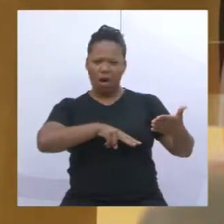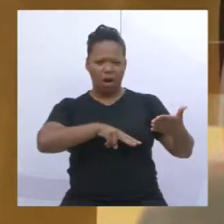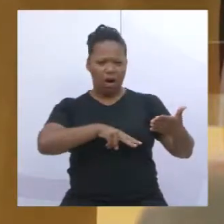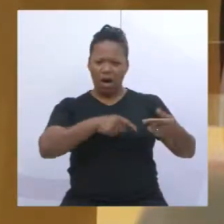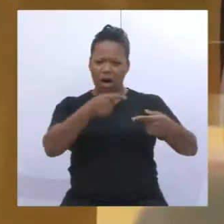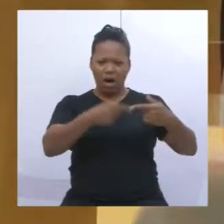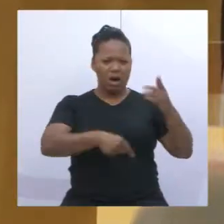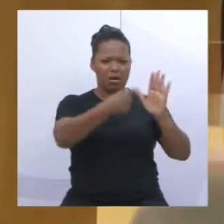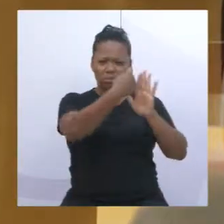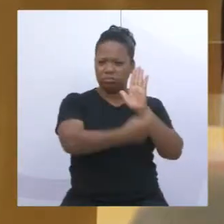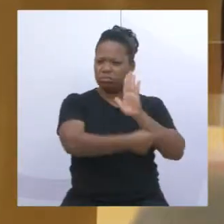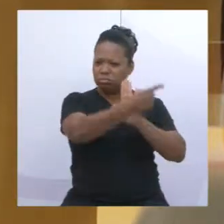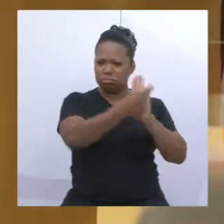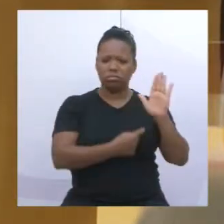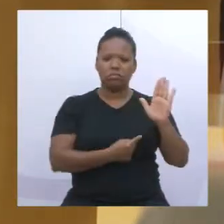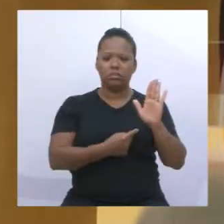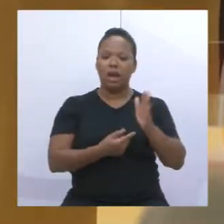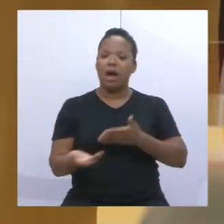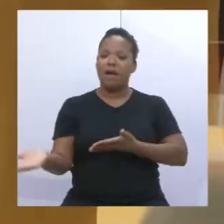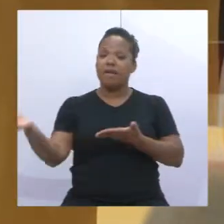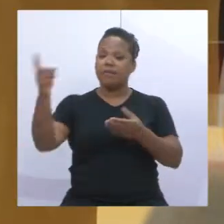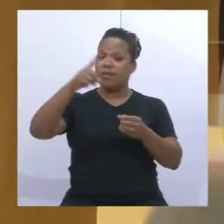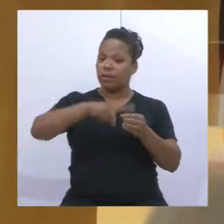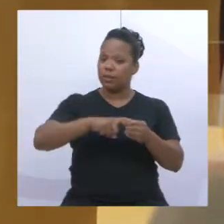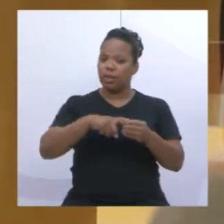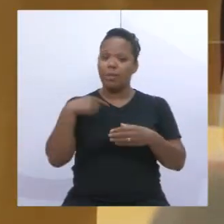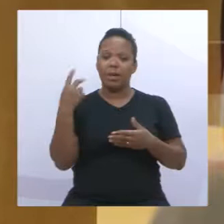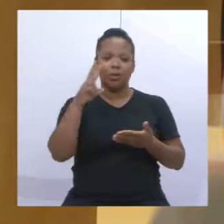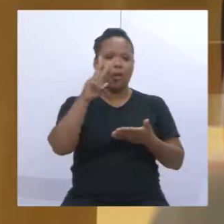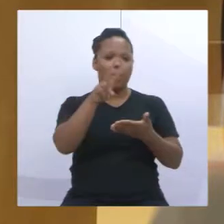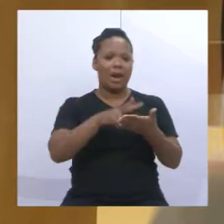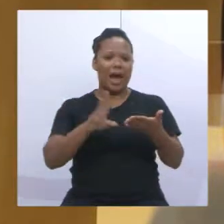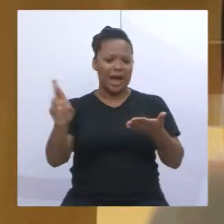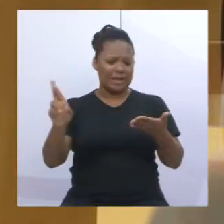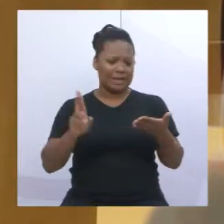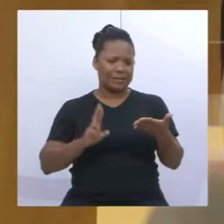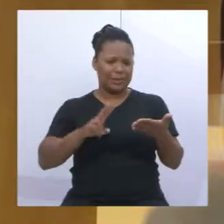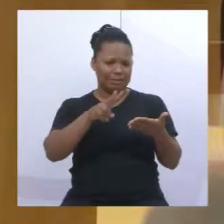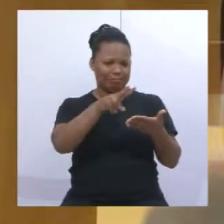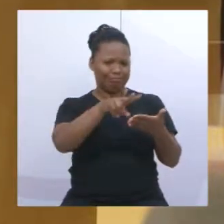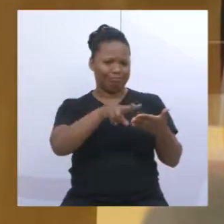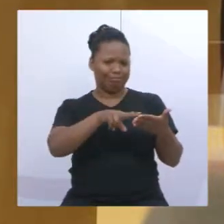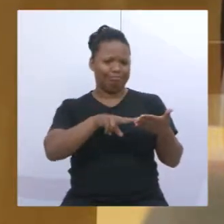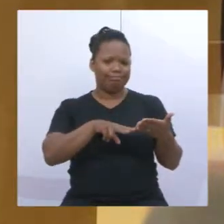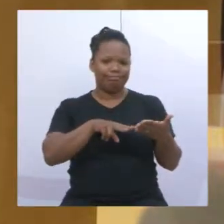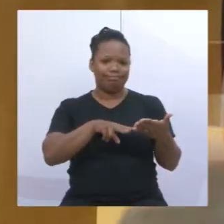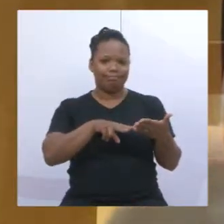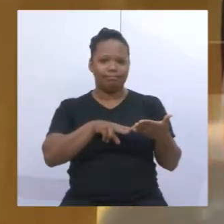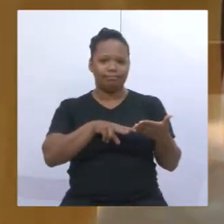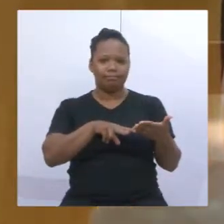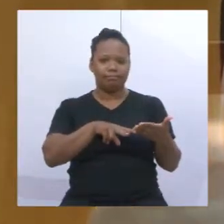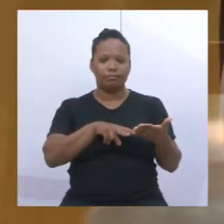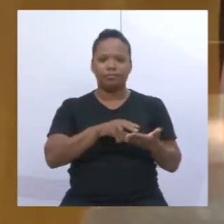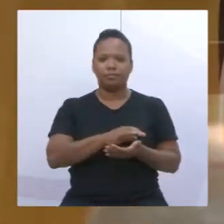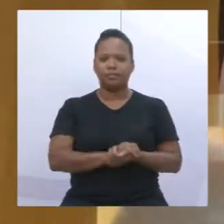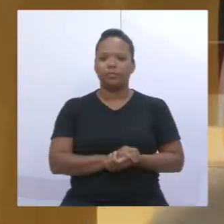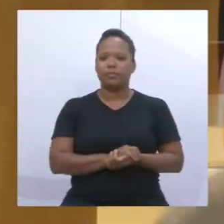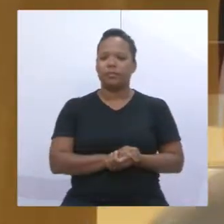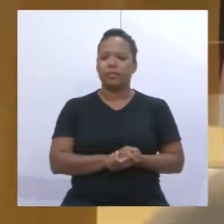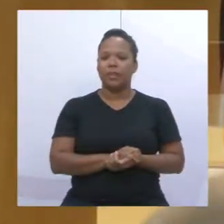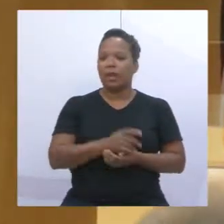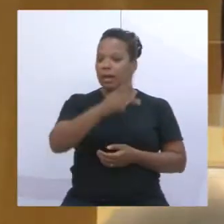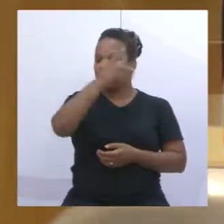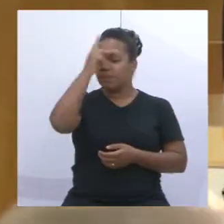agora retorna a essa Casa Legislativa para a nossa análise. Esse projeto, só para lembrarmos, impõe ao município o fornecimento